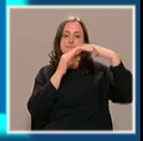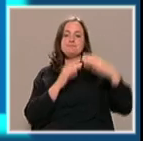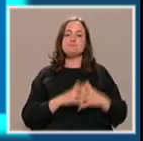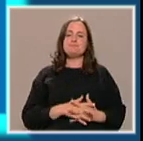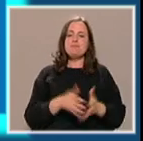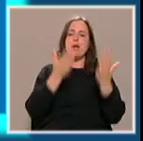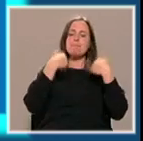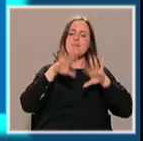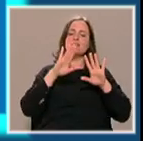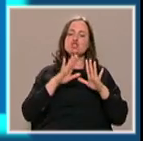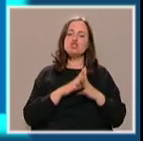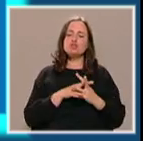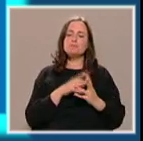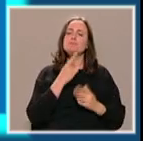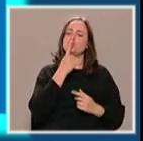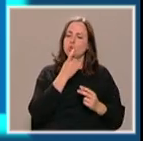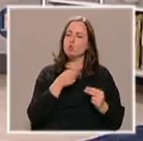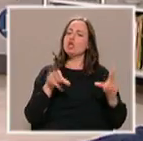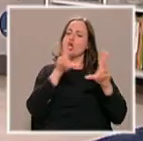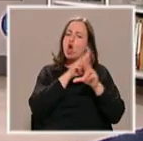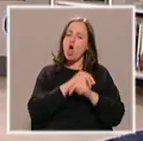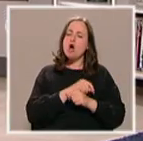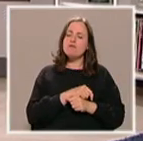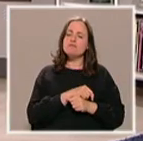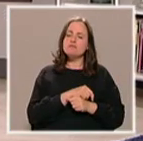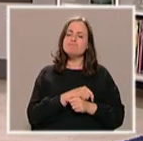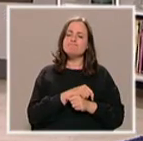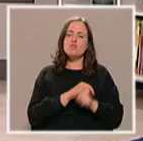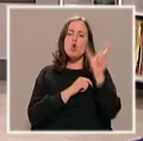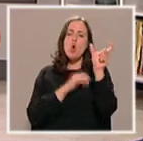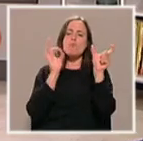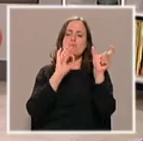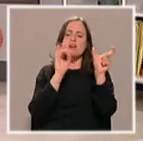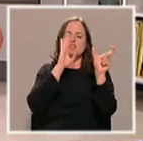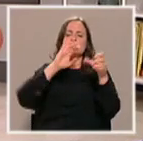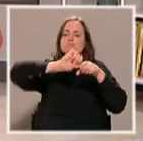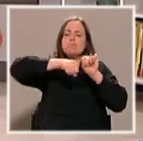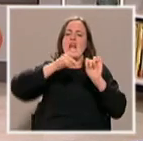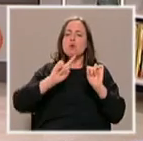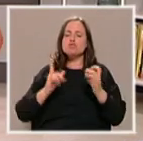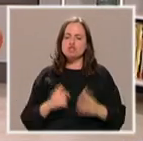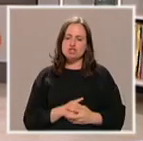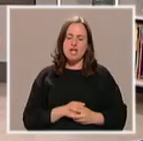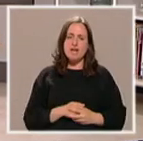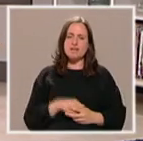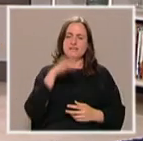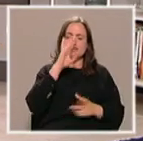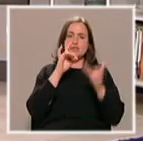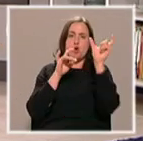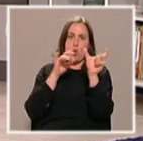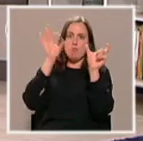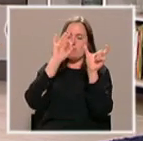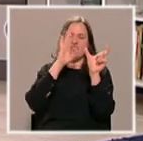Mas surge uma nova questão. E se o corpo amarelo não degenera? Já sabemos que se o corpo amarelo